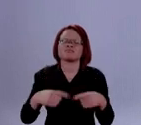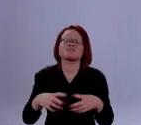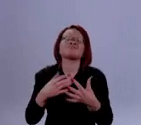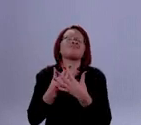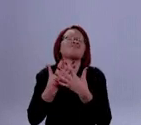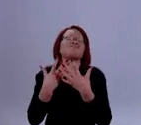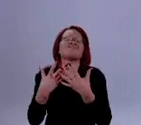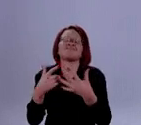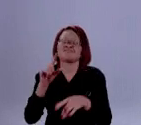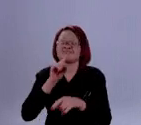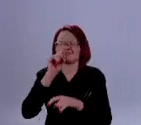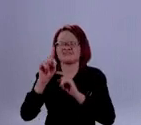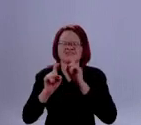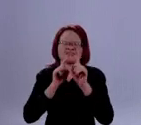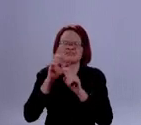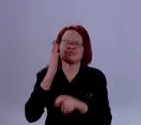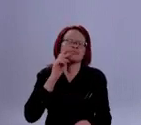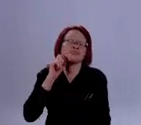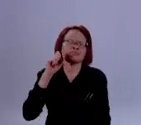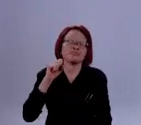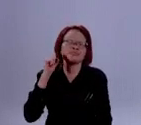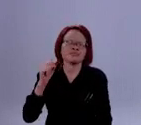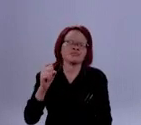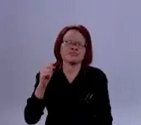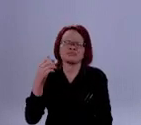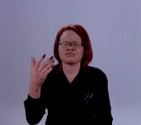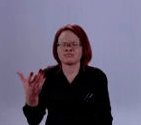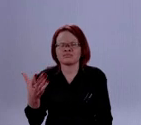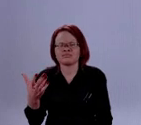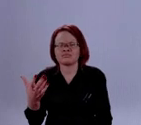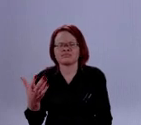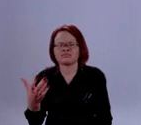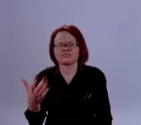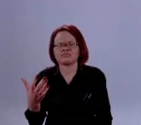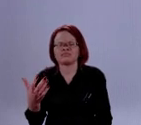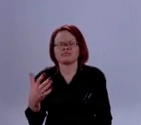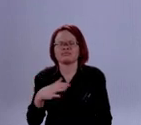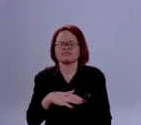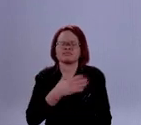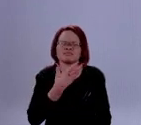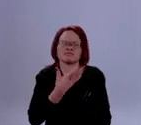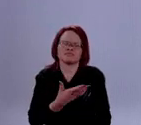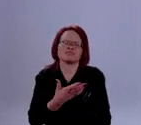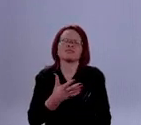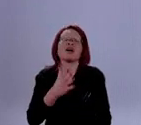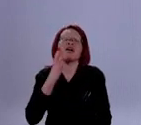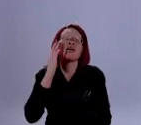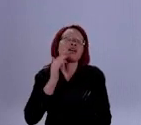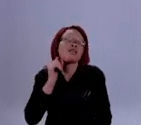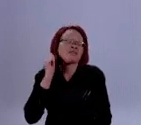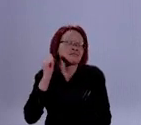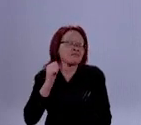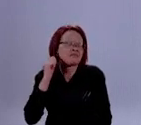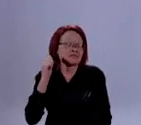perguntas ao avô e na frase a seguir o avô espaço em branco responder com